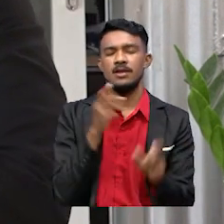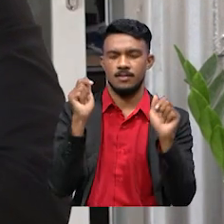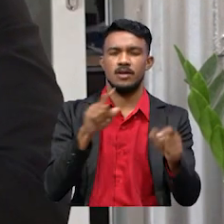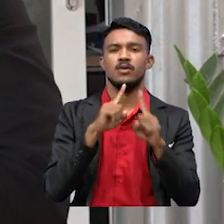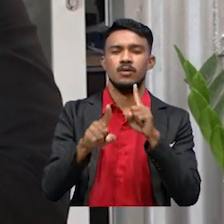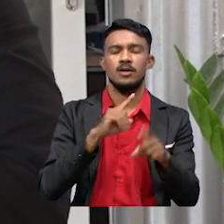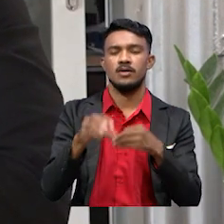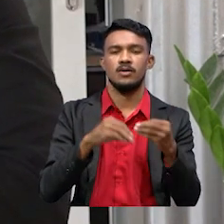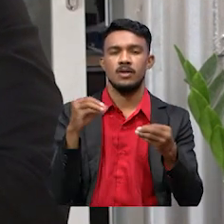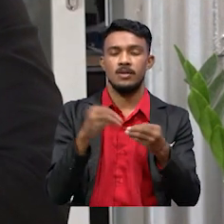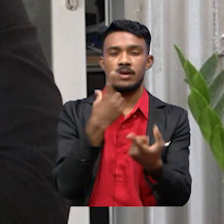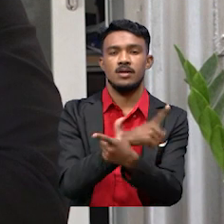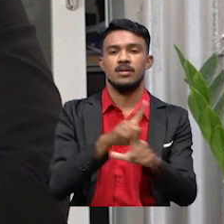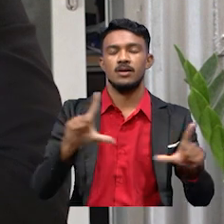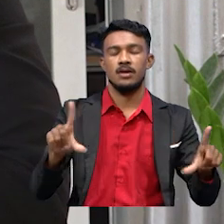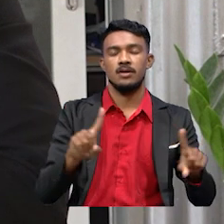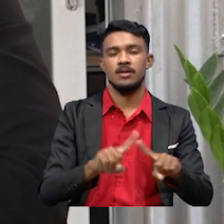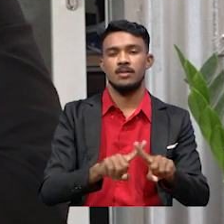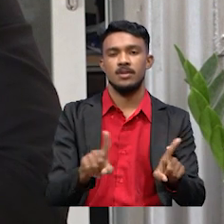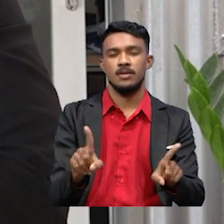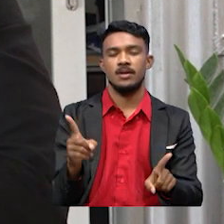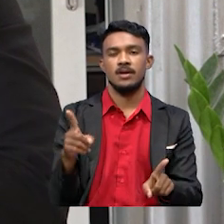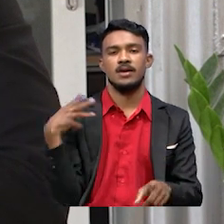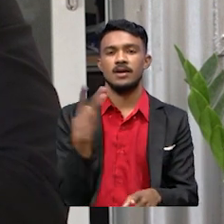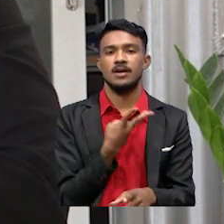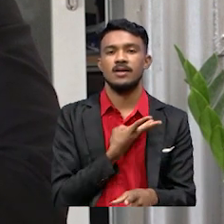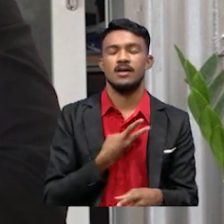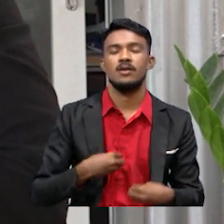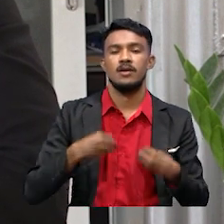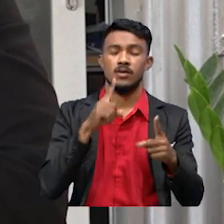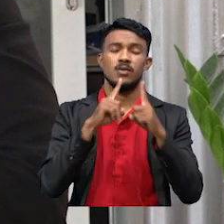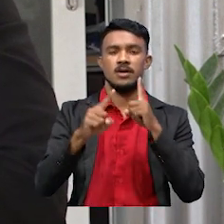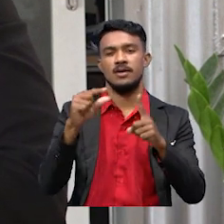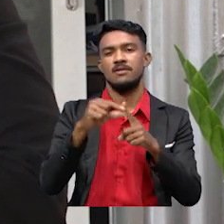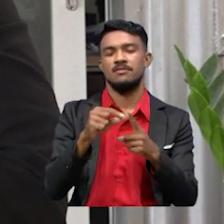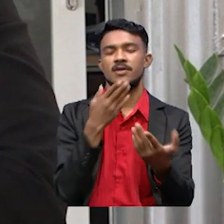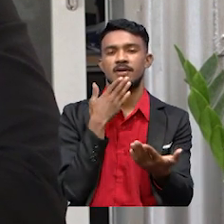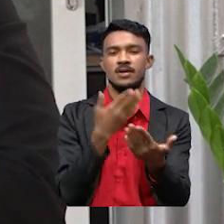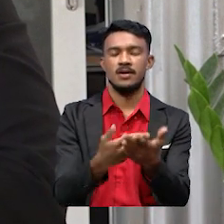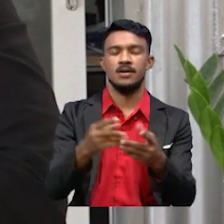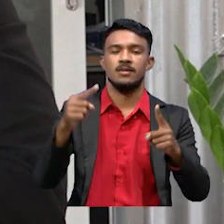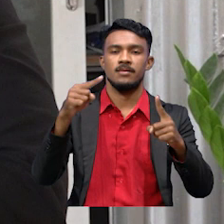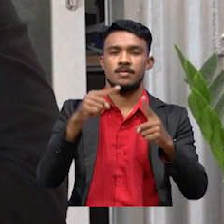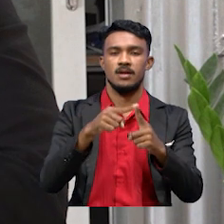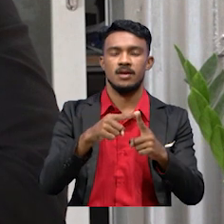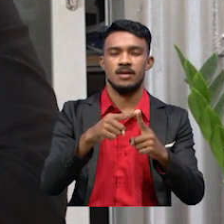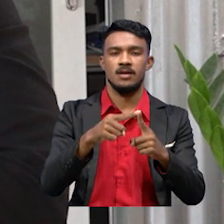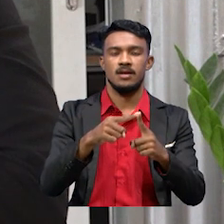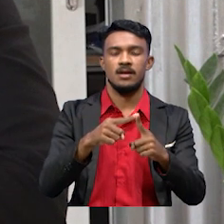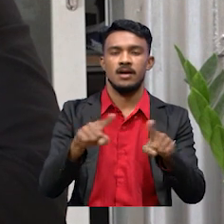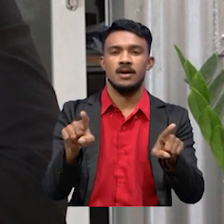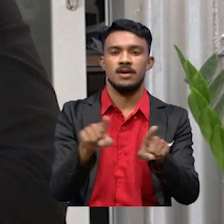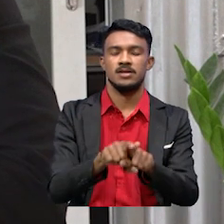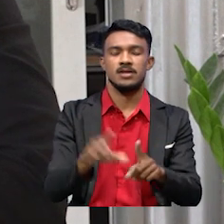de expressão, mas liberar de expressão, né? Ato expressa boa dia, ba, para mais o ato sai sempre